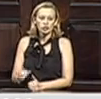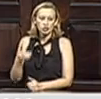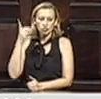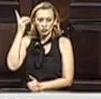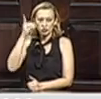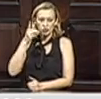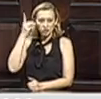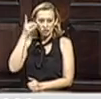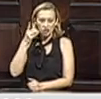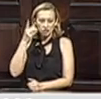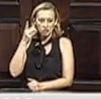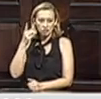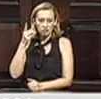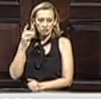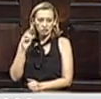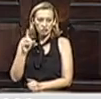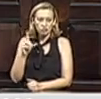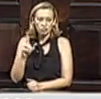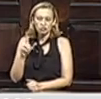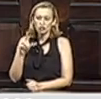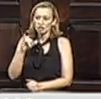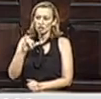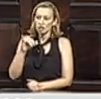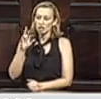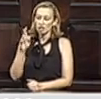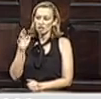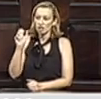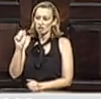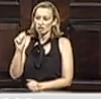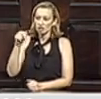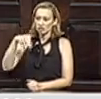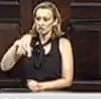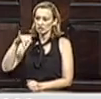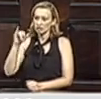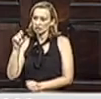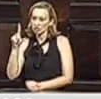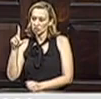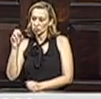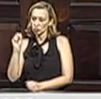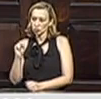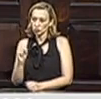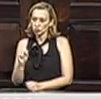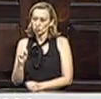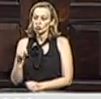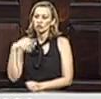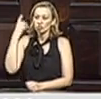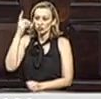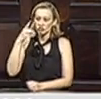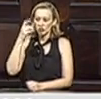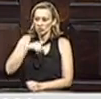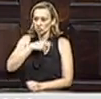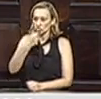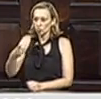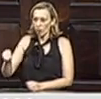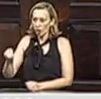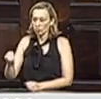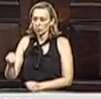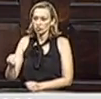deputado Gustavo Tutuca, deputado Iranildo Campos, deputado João Peixoto, deputado Luiz